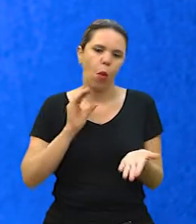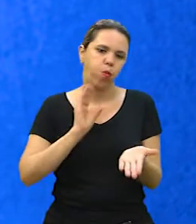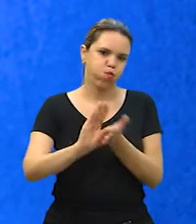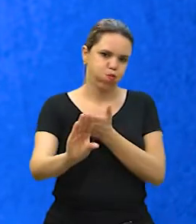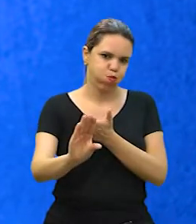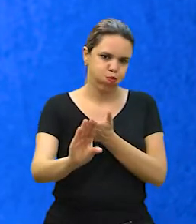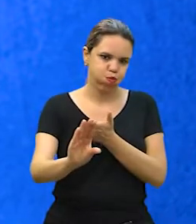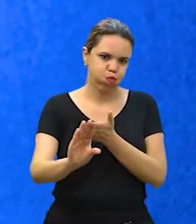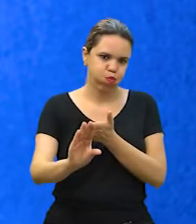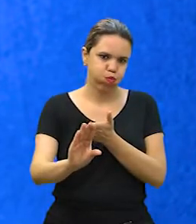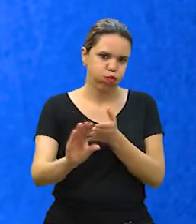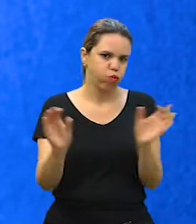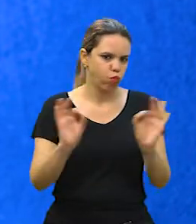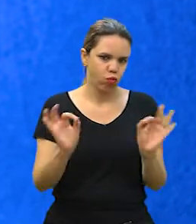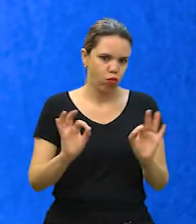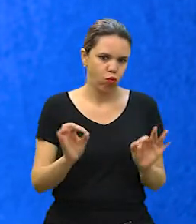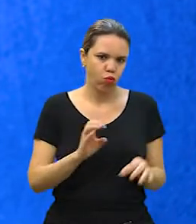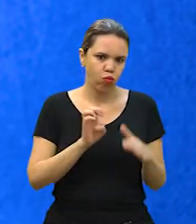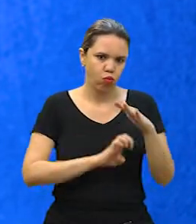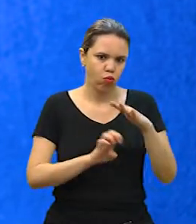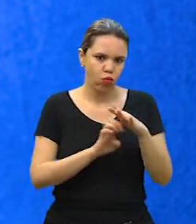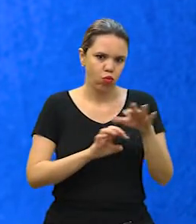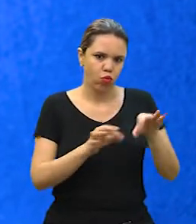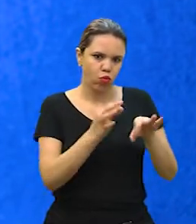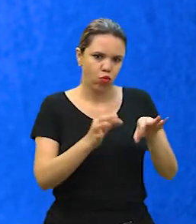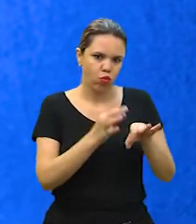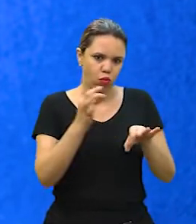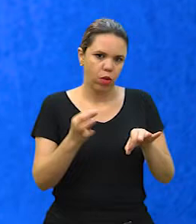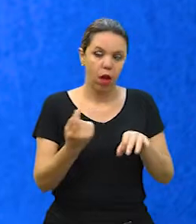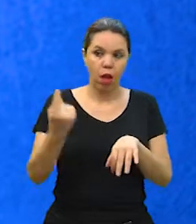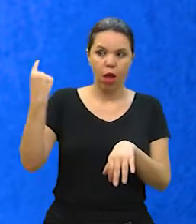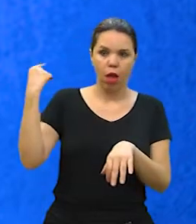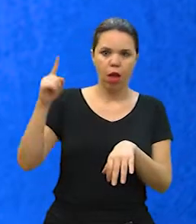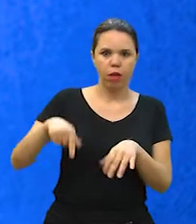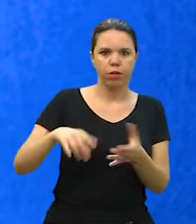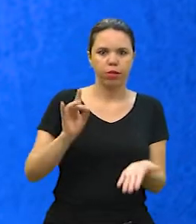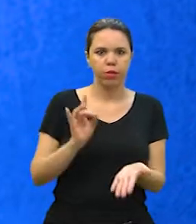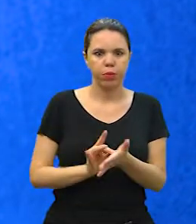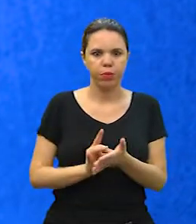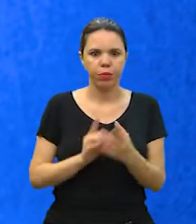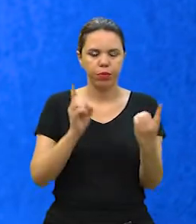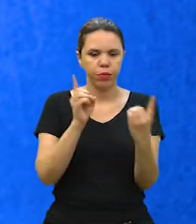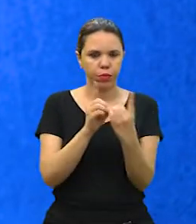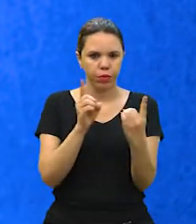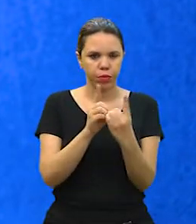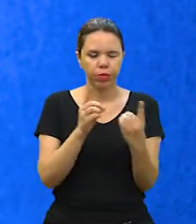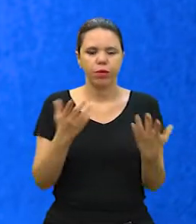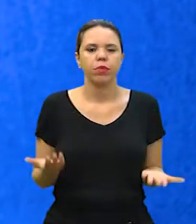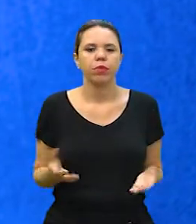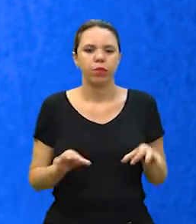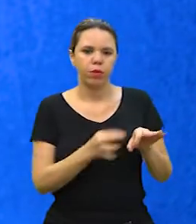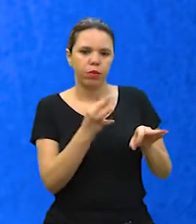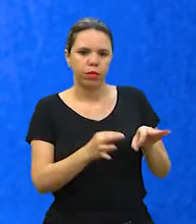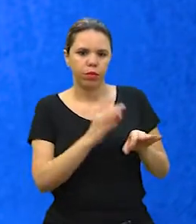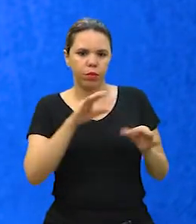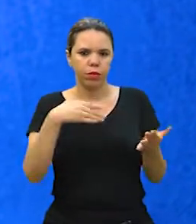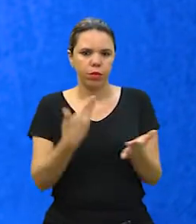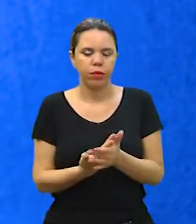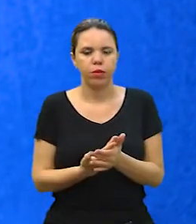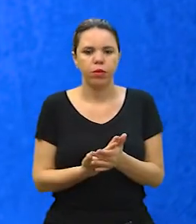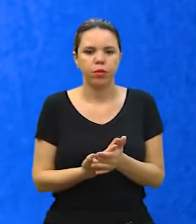investir, já que nenhuma empresa ou costureira à época realizava o serviço conserto ou